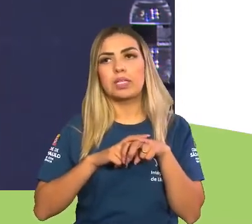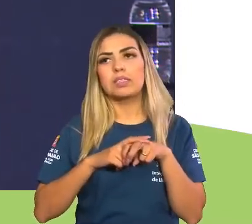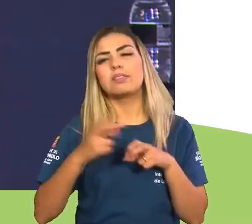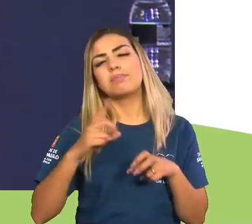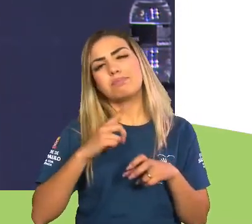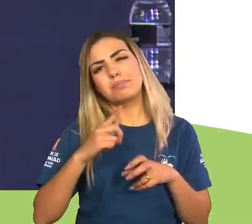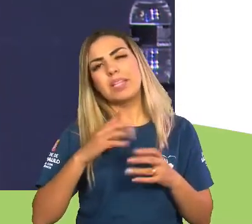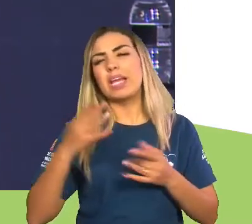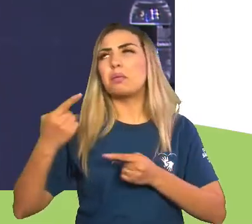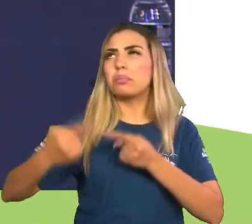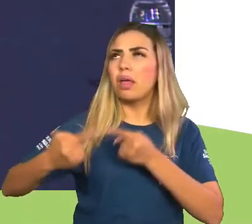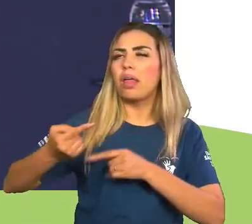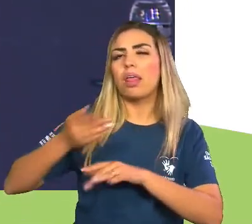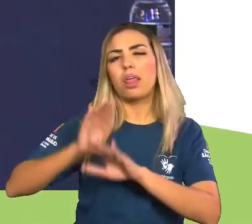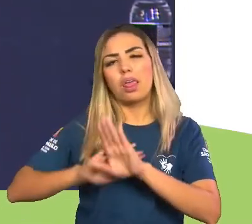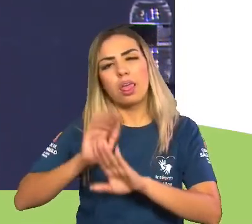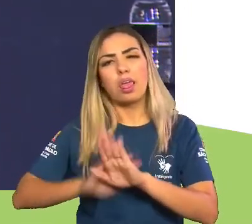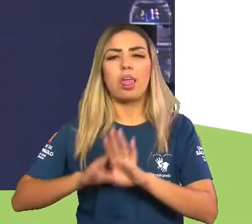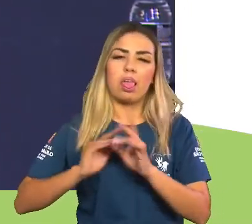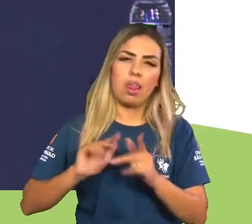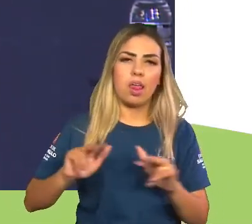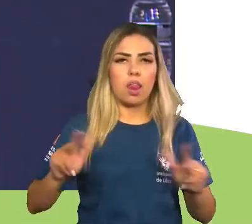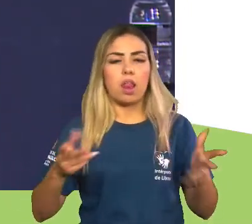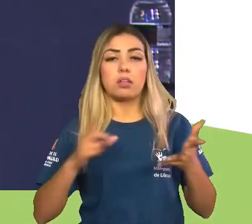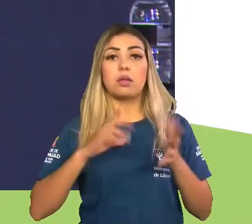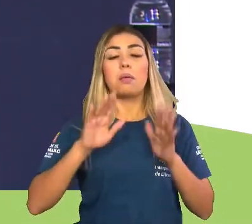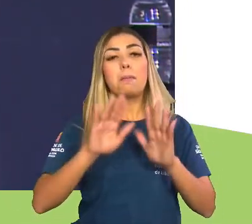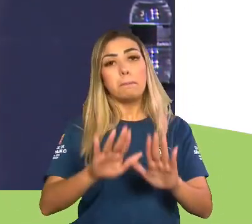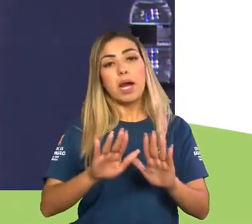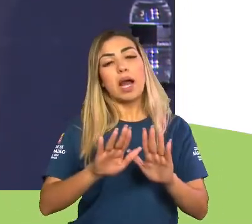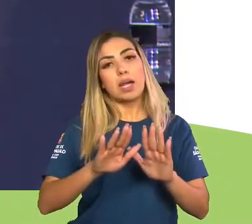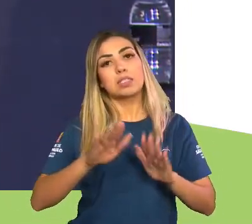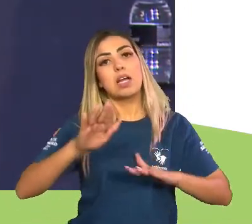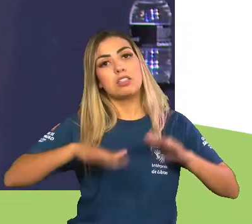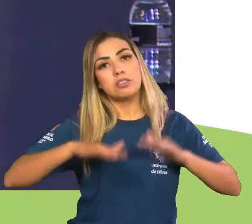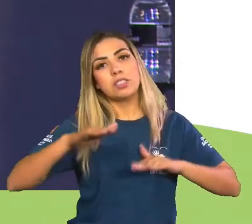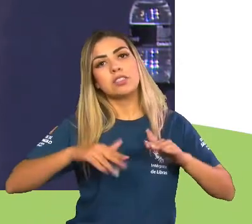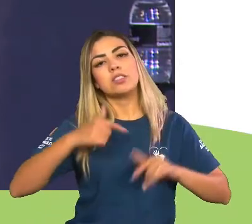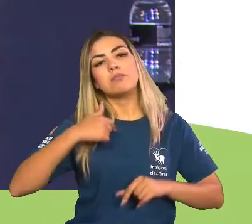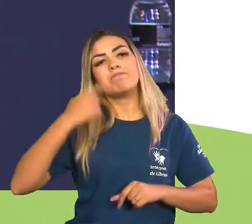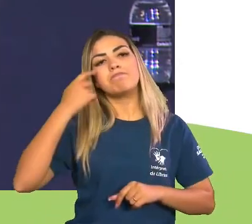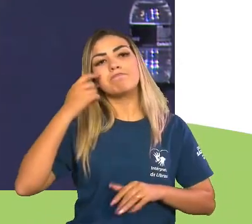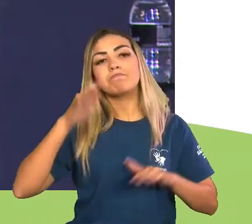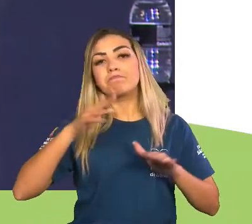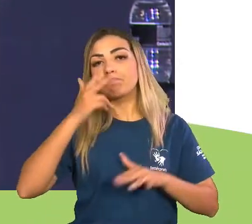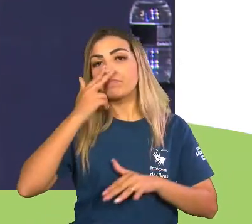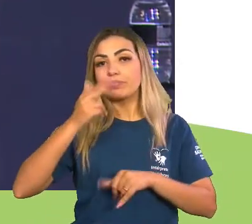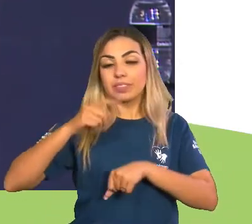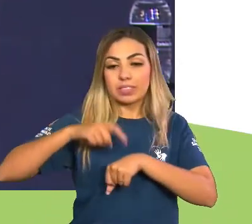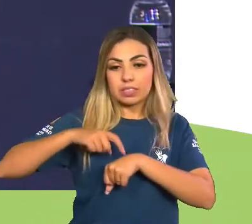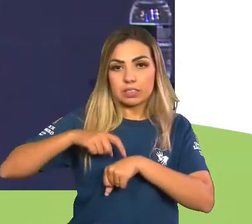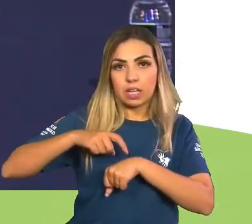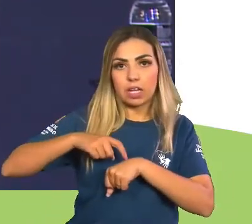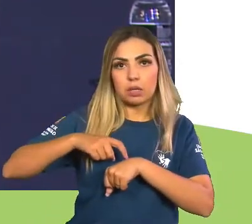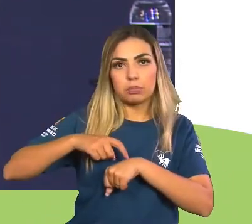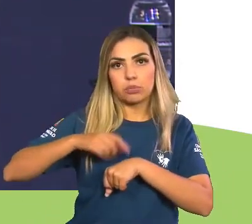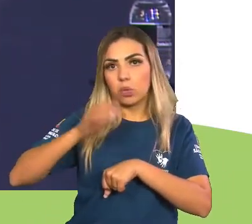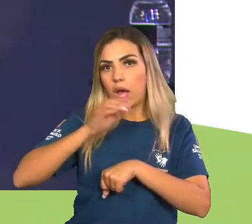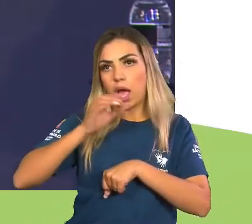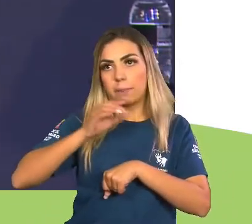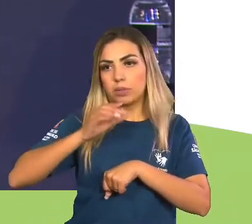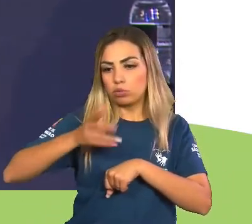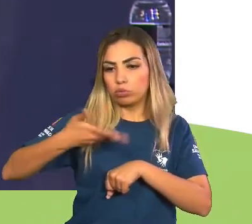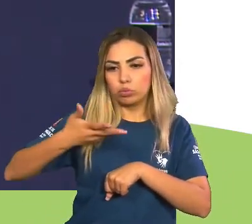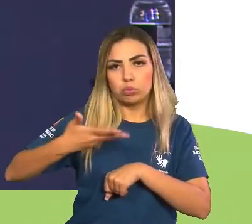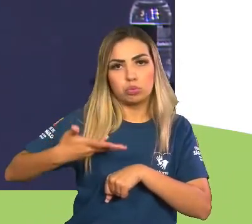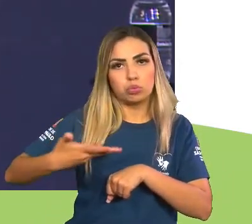as políticas, etc. Enfim, às vezes, eu acho que o tempo que urge... Porque o tempo